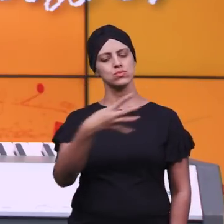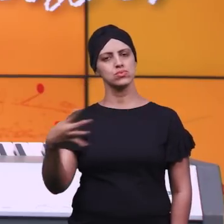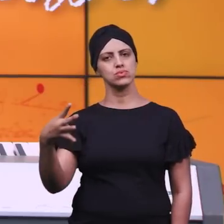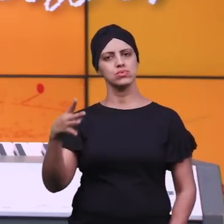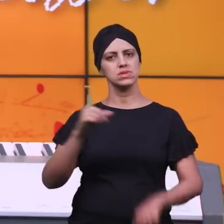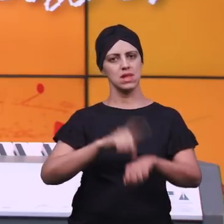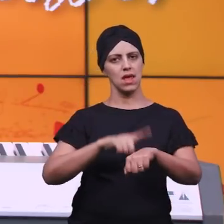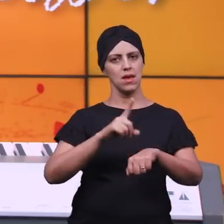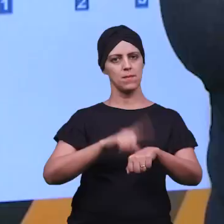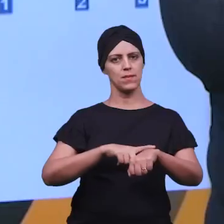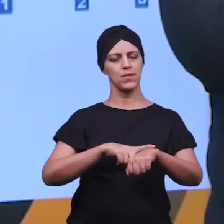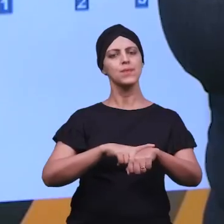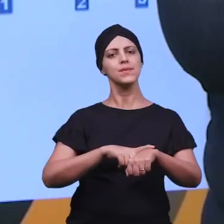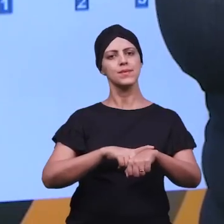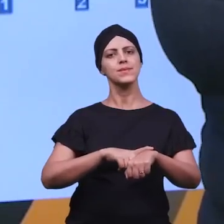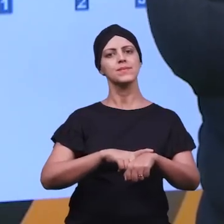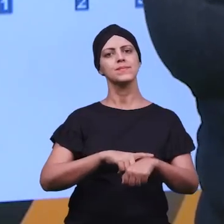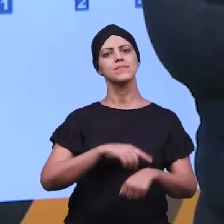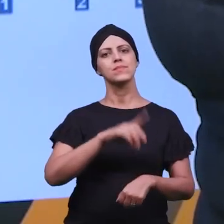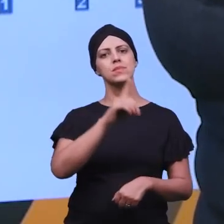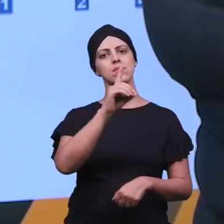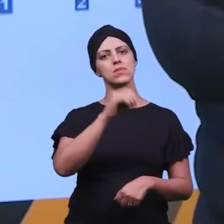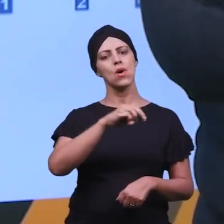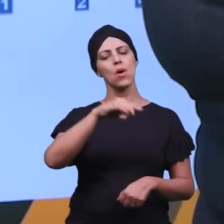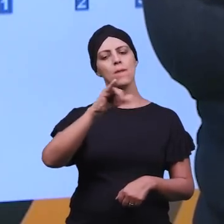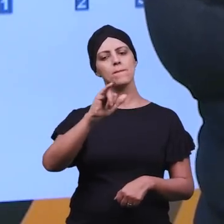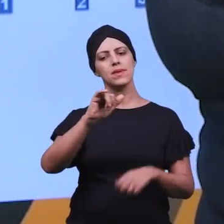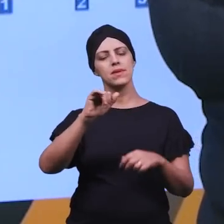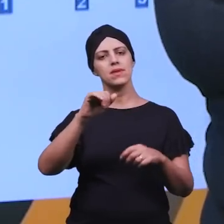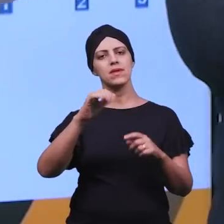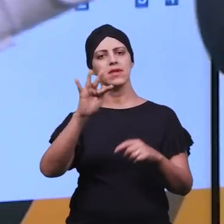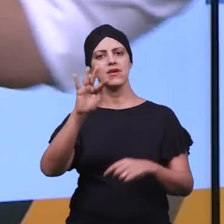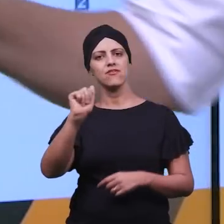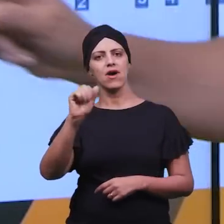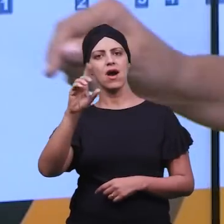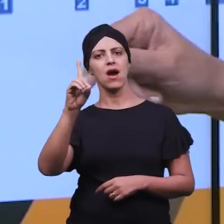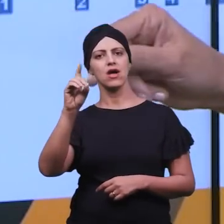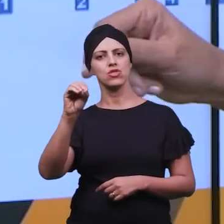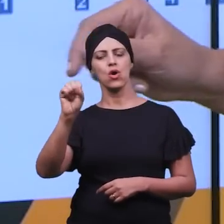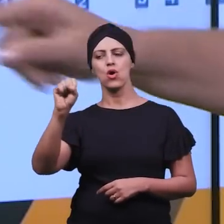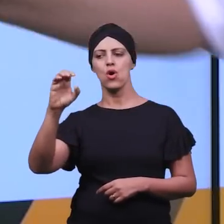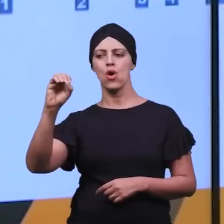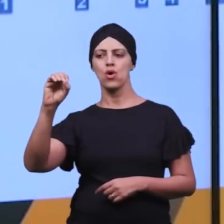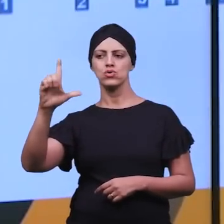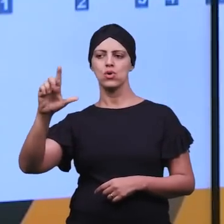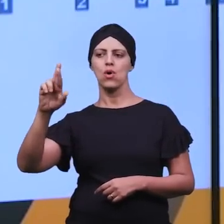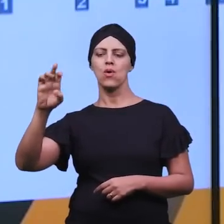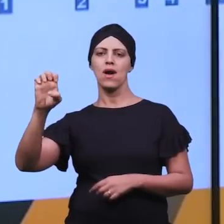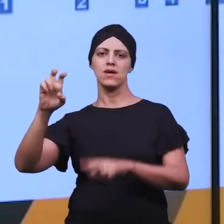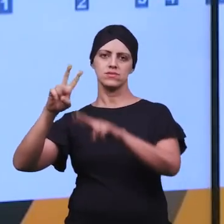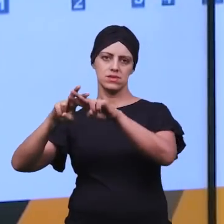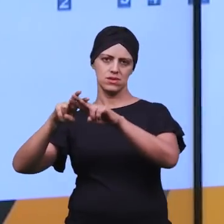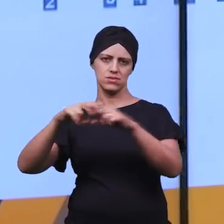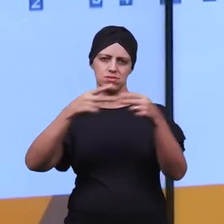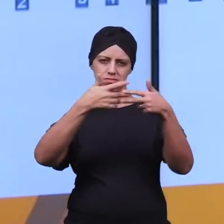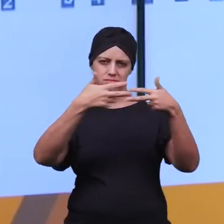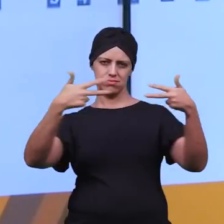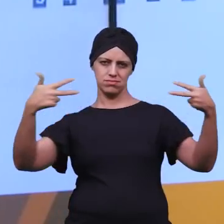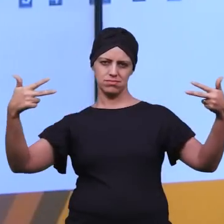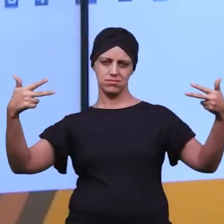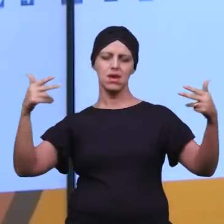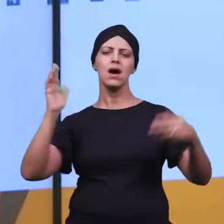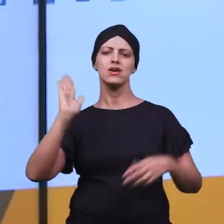quaternário, tom mi maior, fá, dó, sol, ré sustenido. Esta linha nós